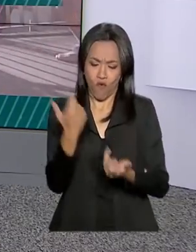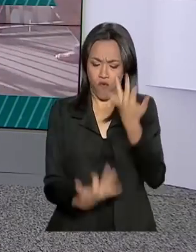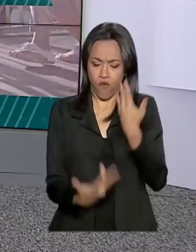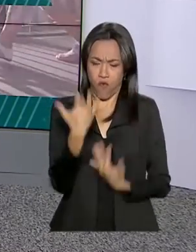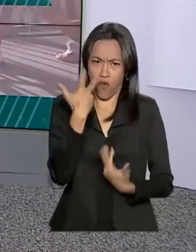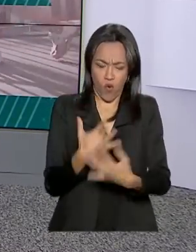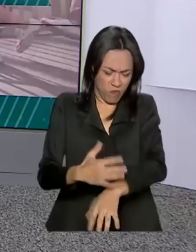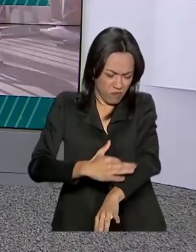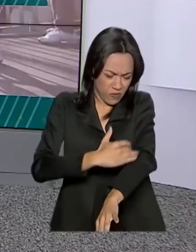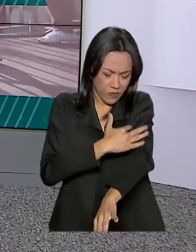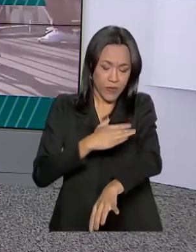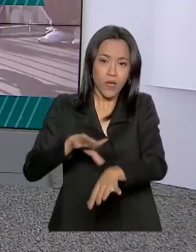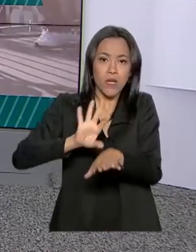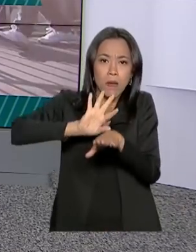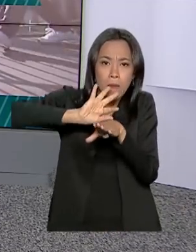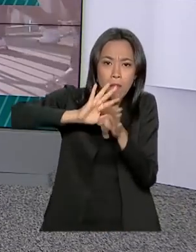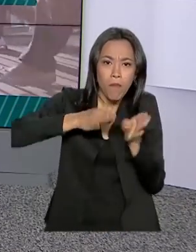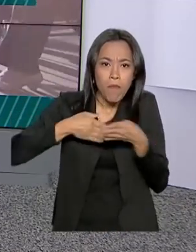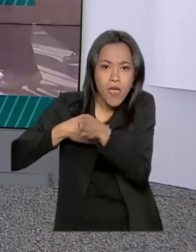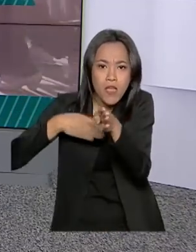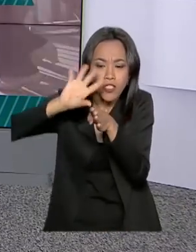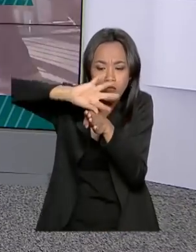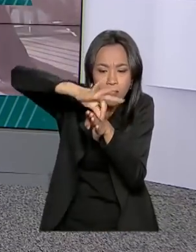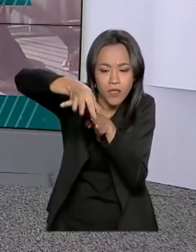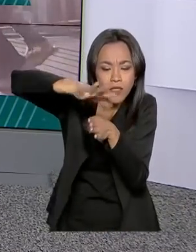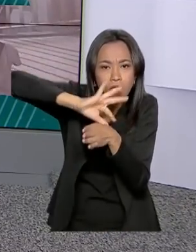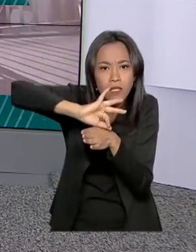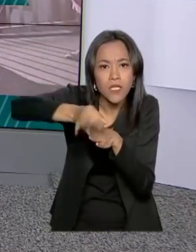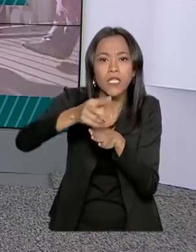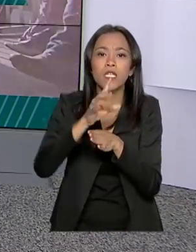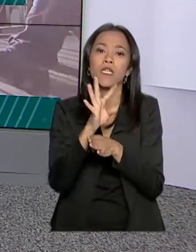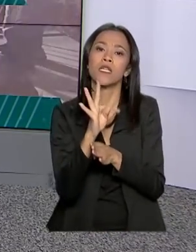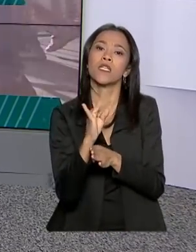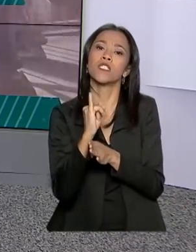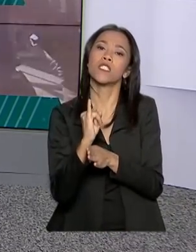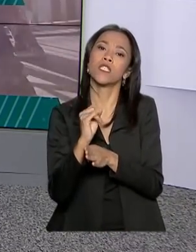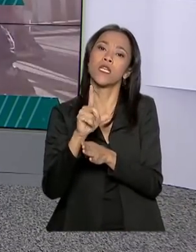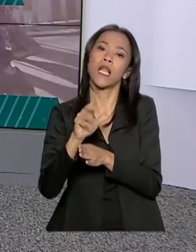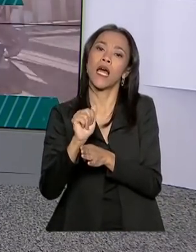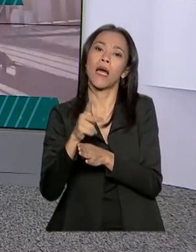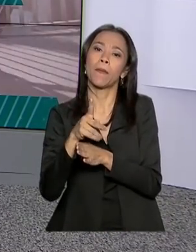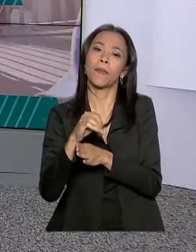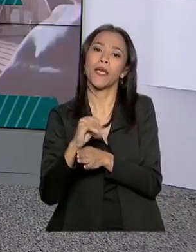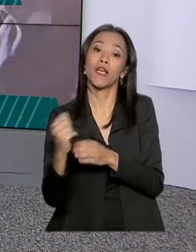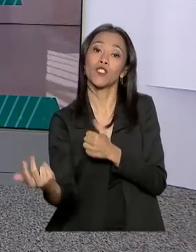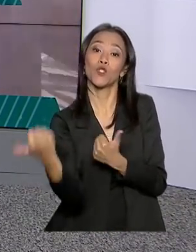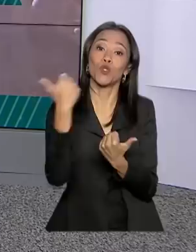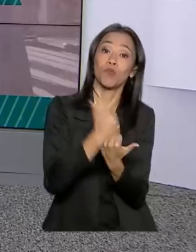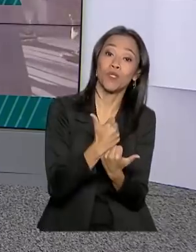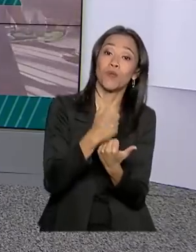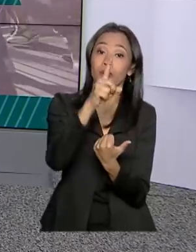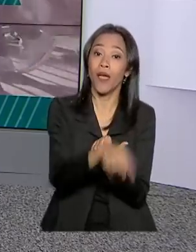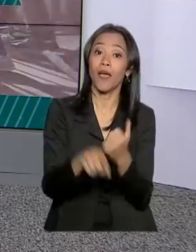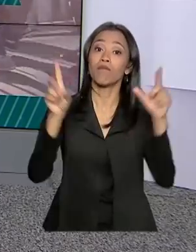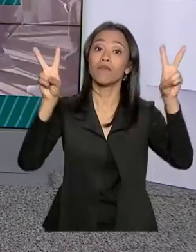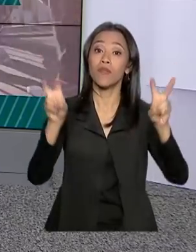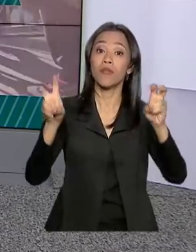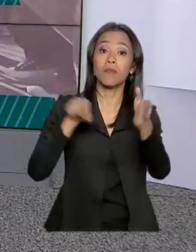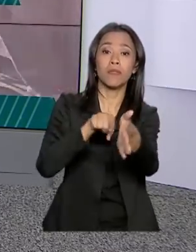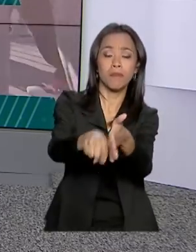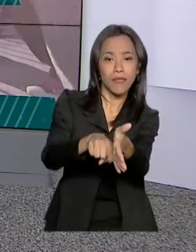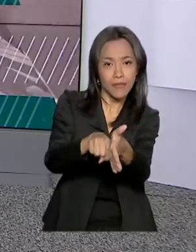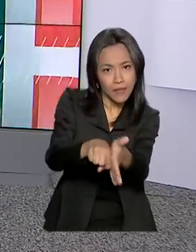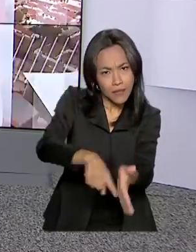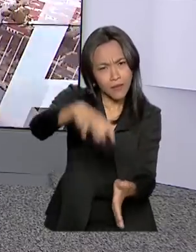O uso de pele de tilápia como substituto temporário para a pele humana é o tema de uma pesquisa de